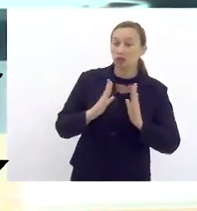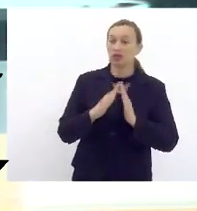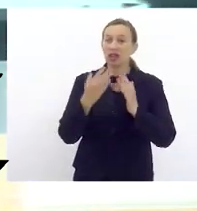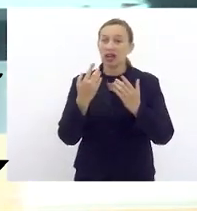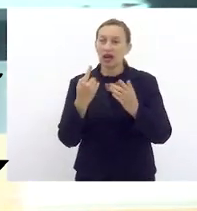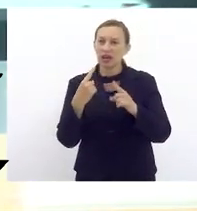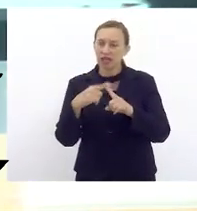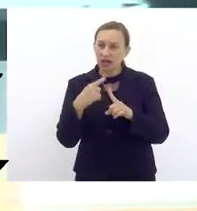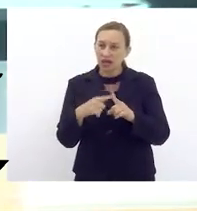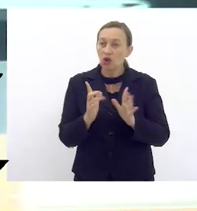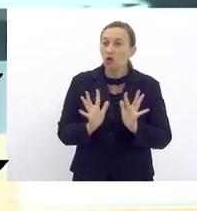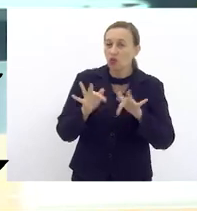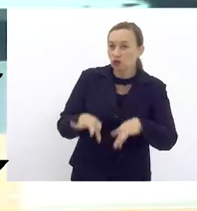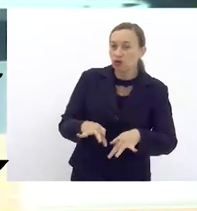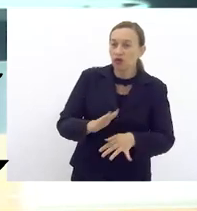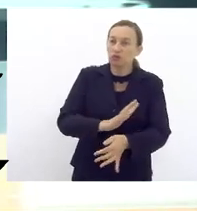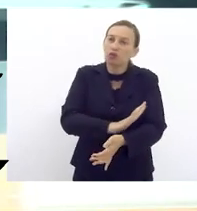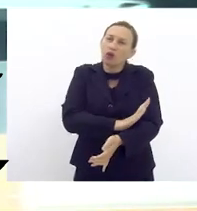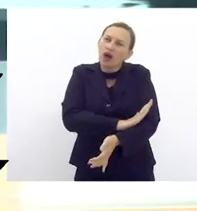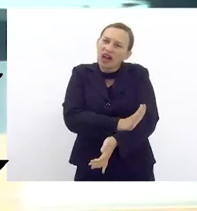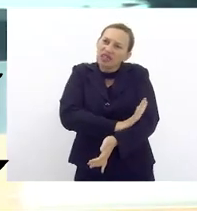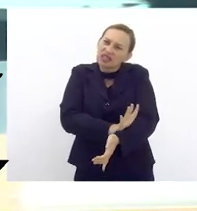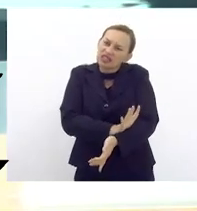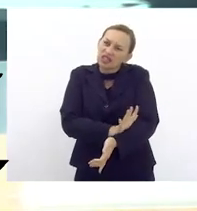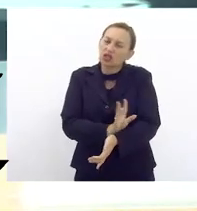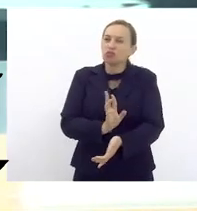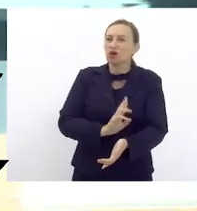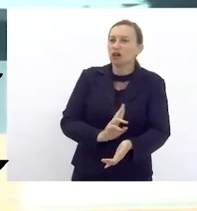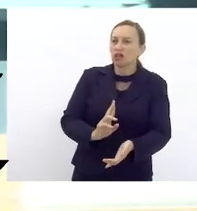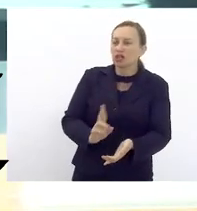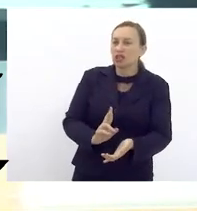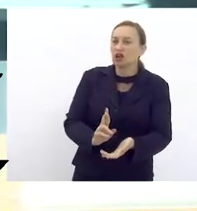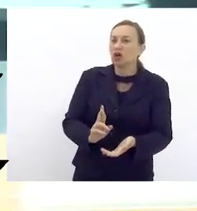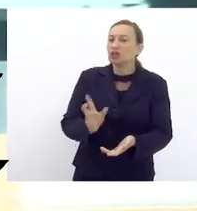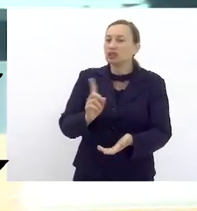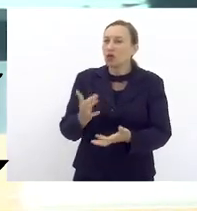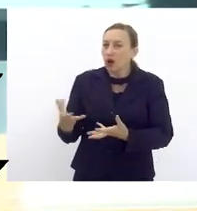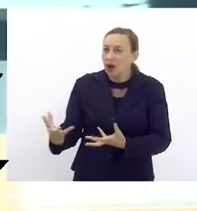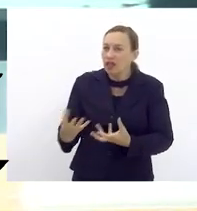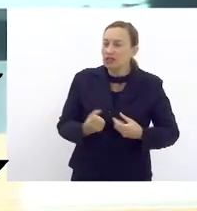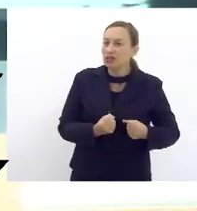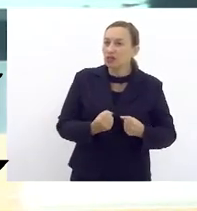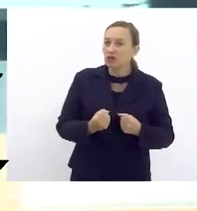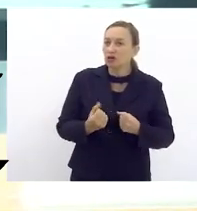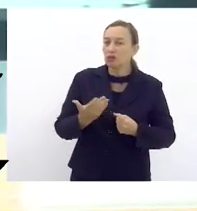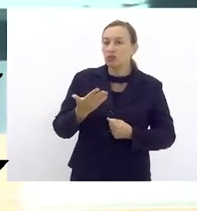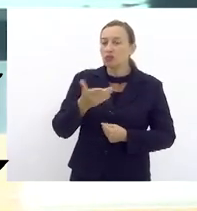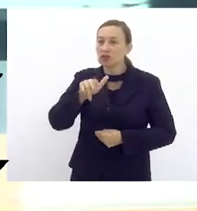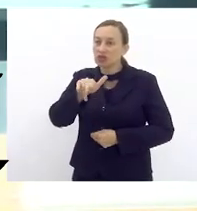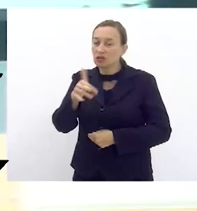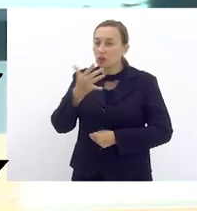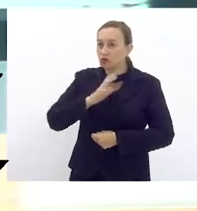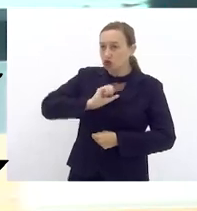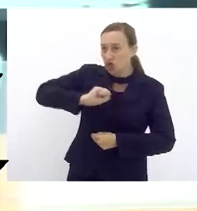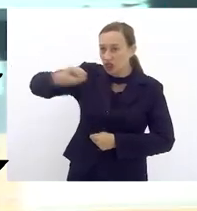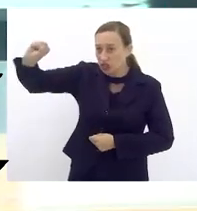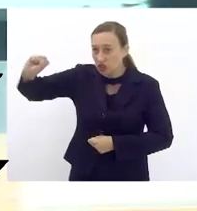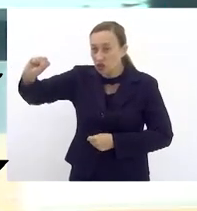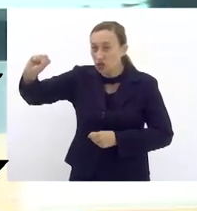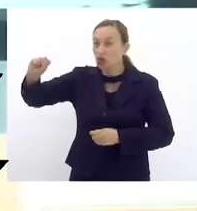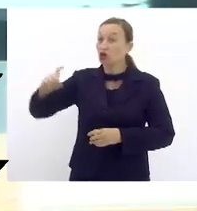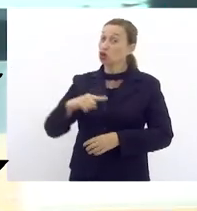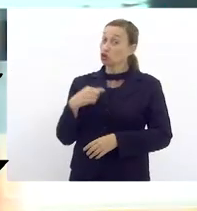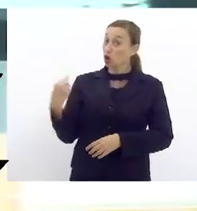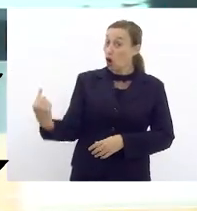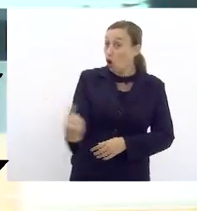o fim do racismo religioso não acolher os nossos irmãos de axé como somos todos um